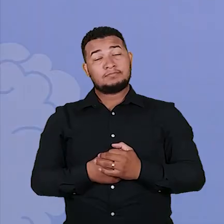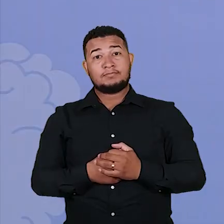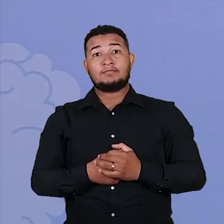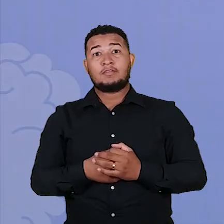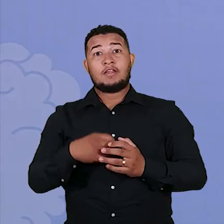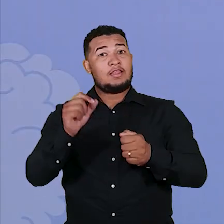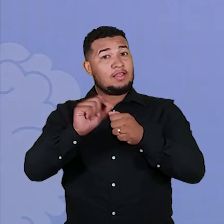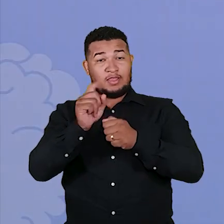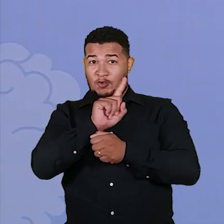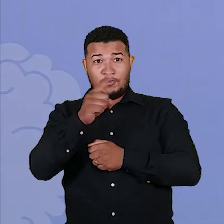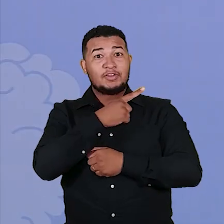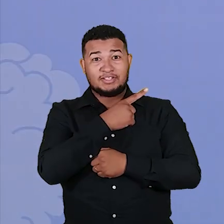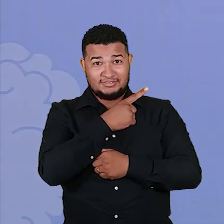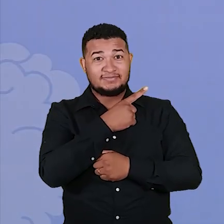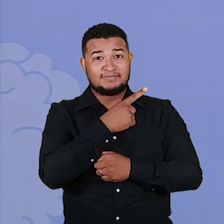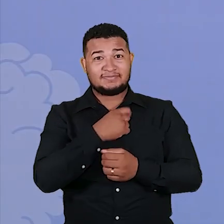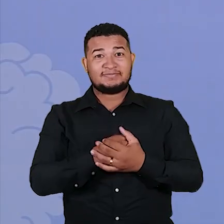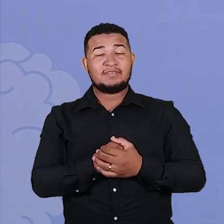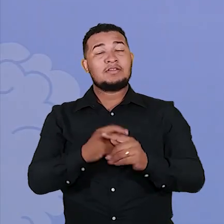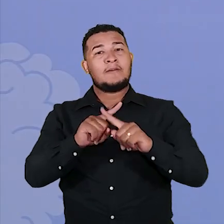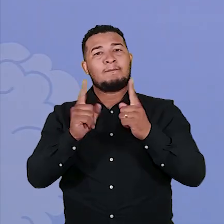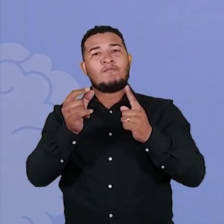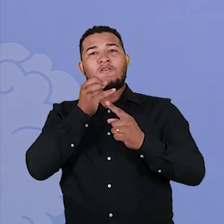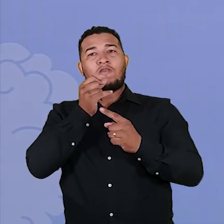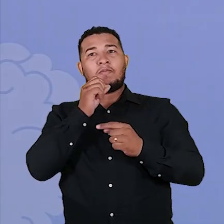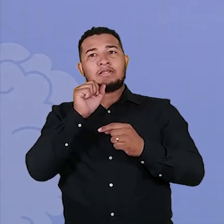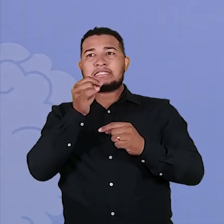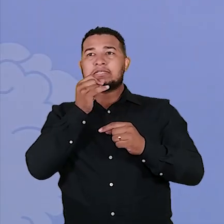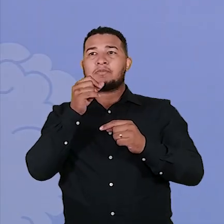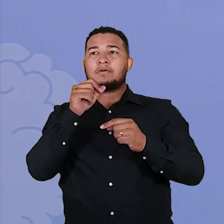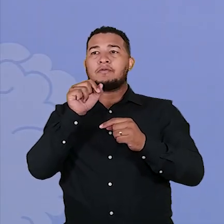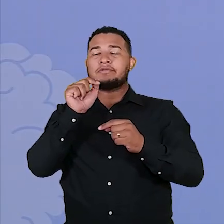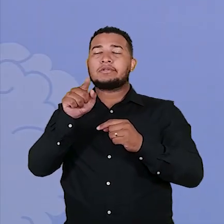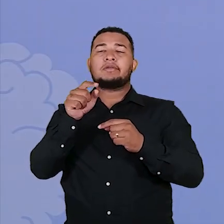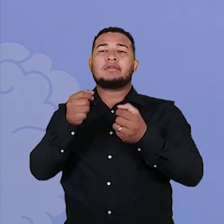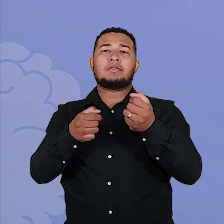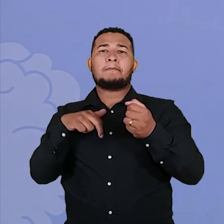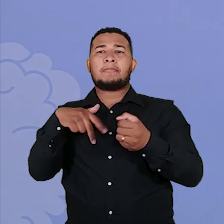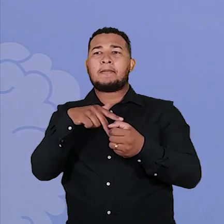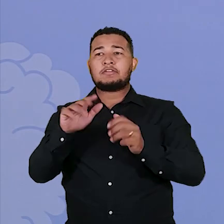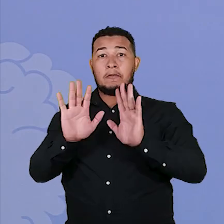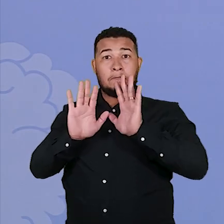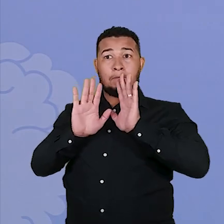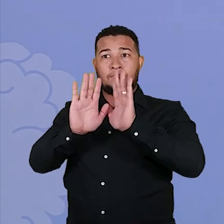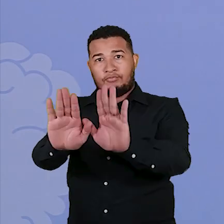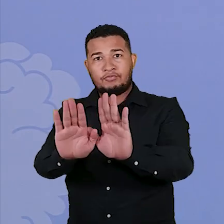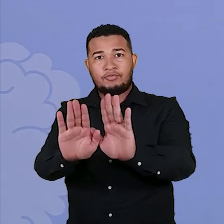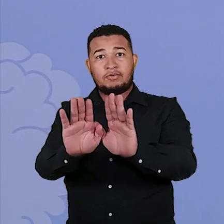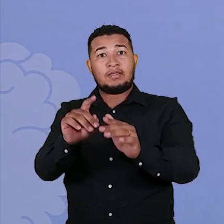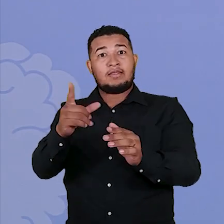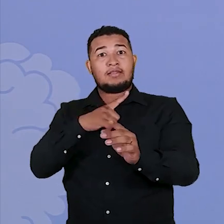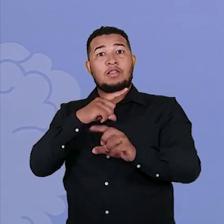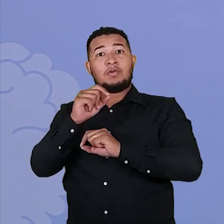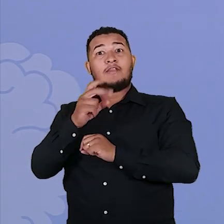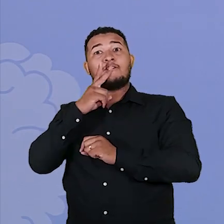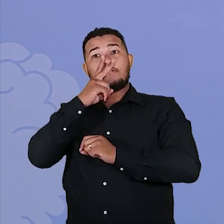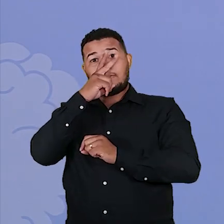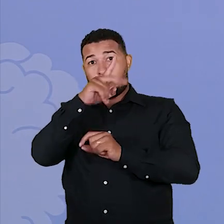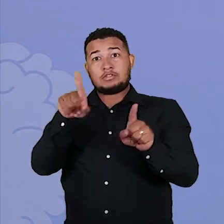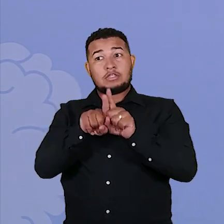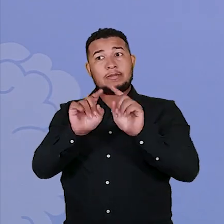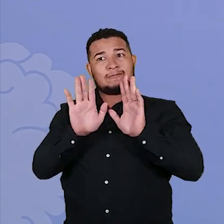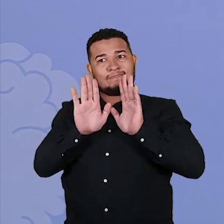e não façam isso com seus colegas tá mas como você empurra alguém você tá exercendo uma força